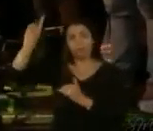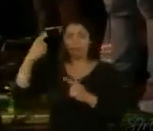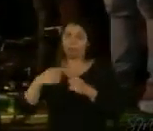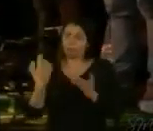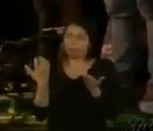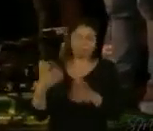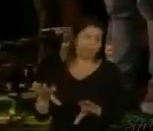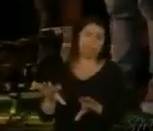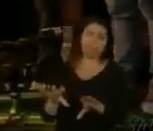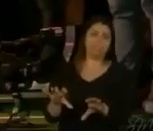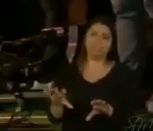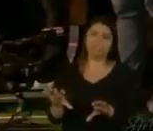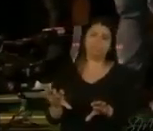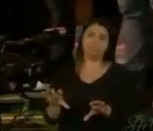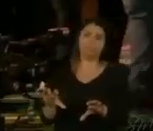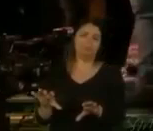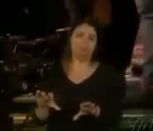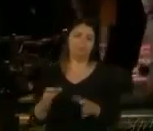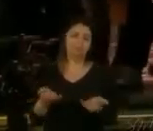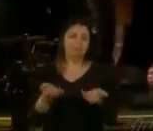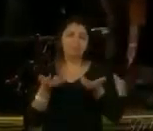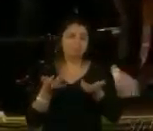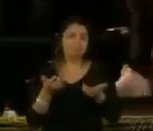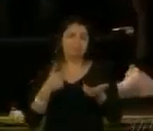queria. Fiz tantas vezes